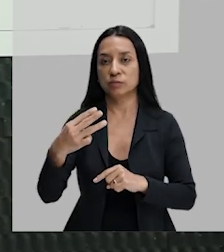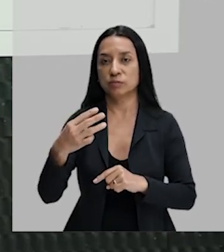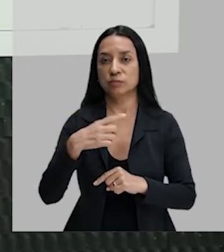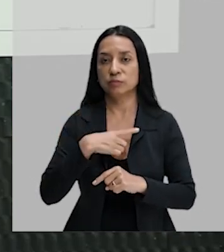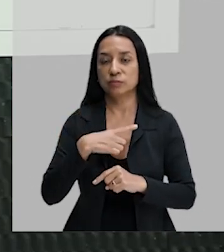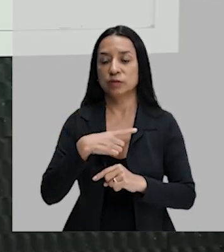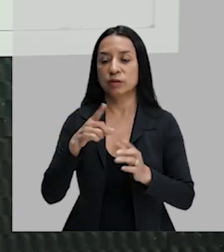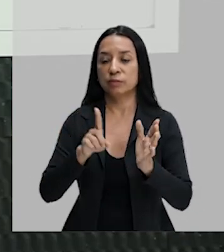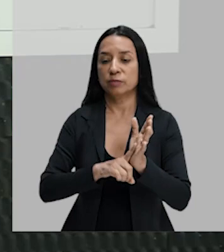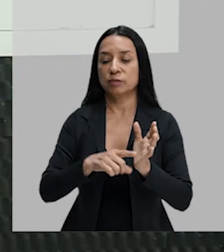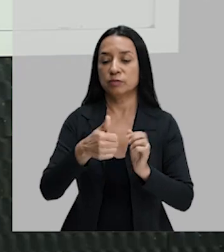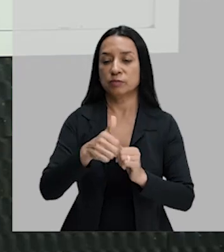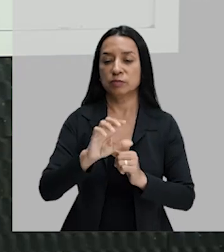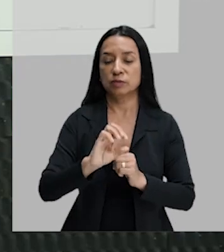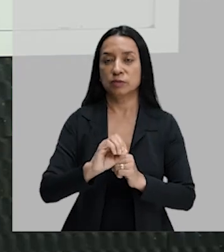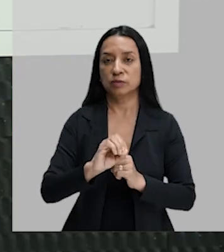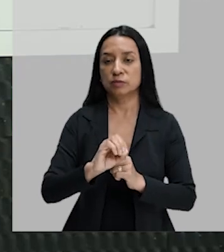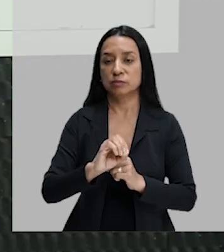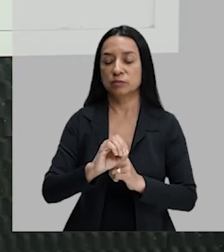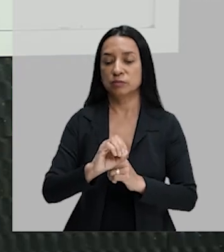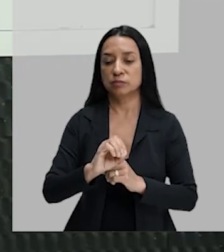você vai ter menos 10